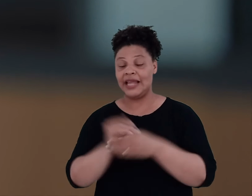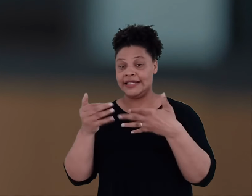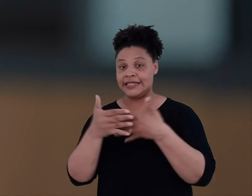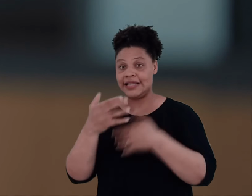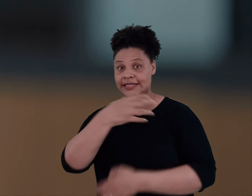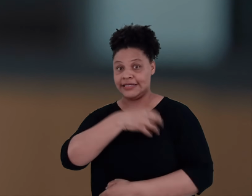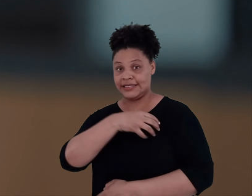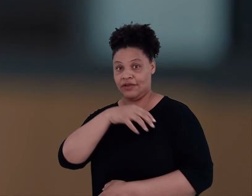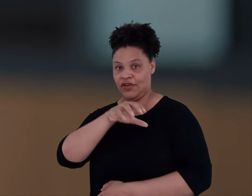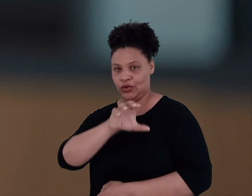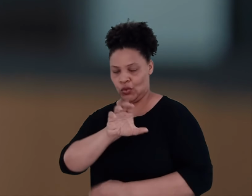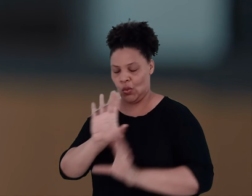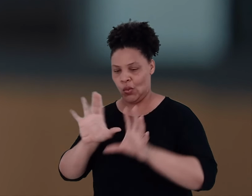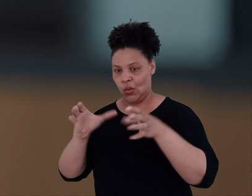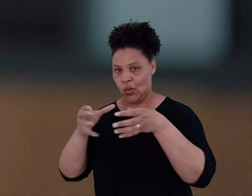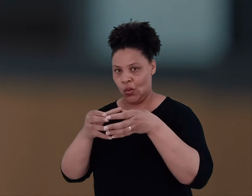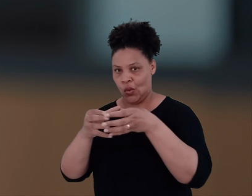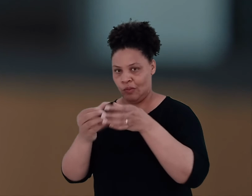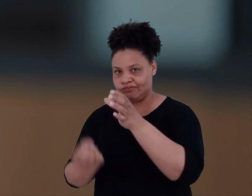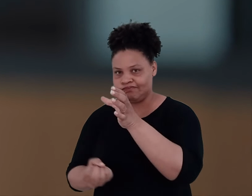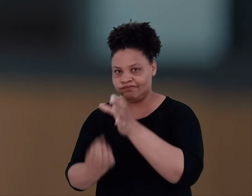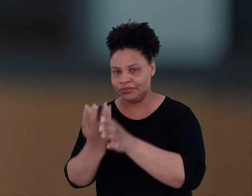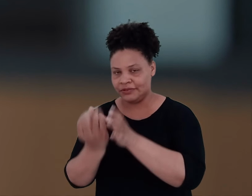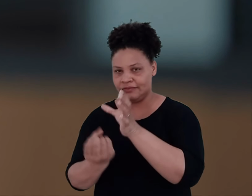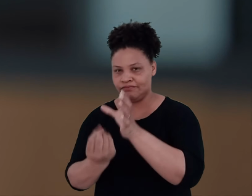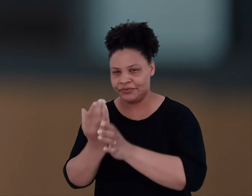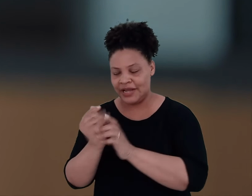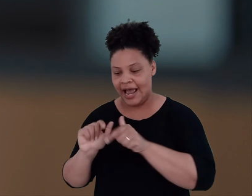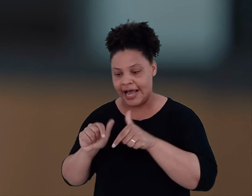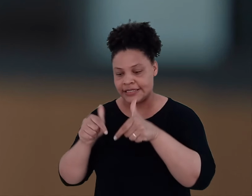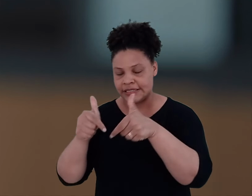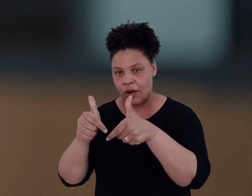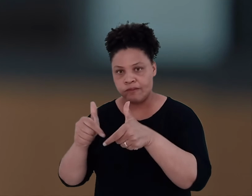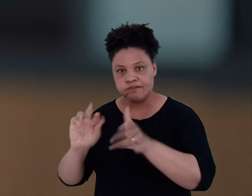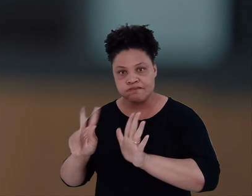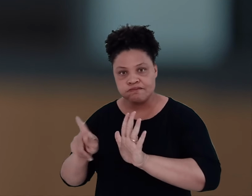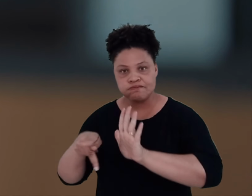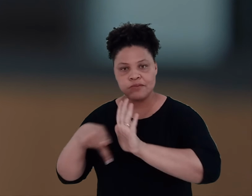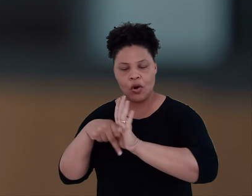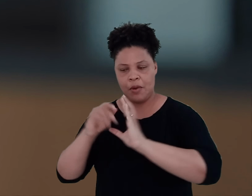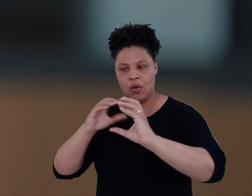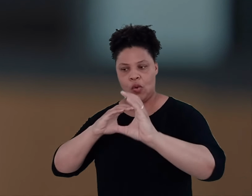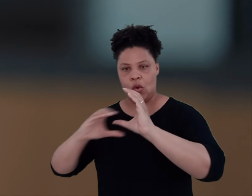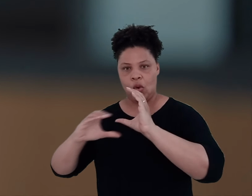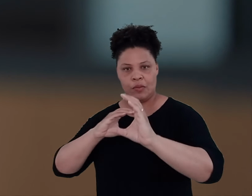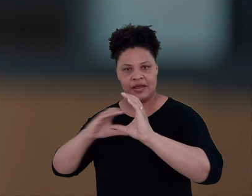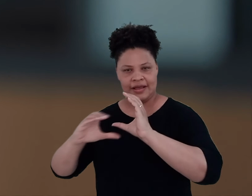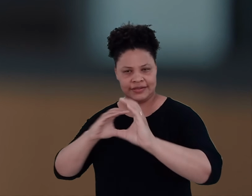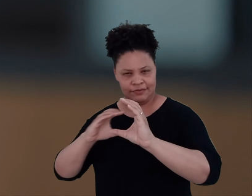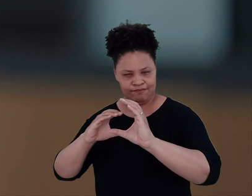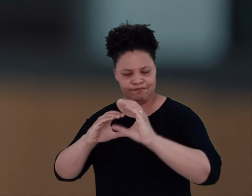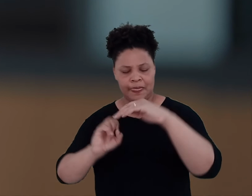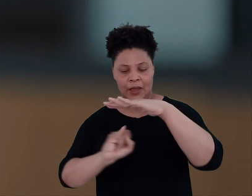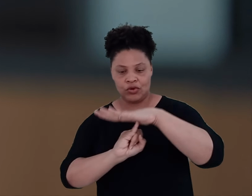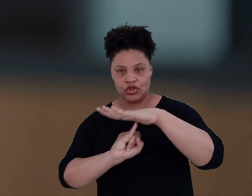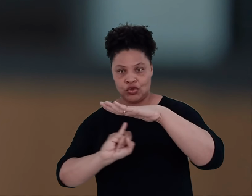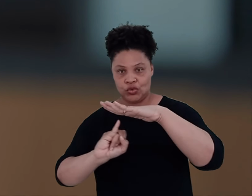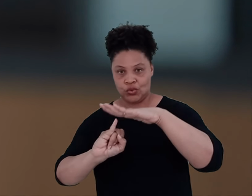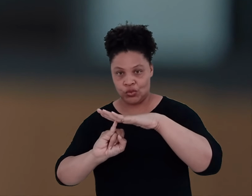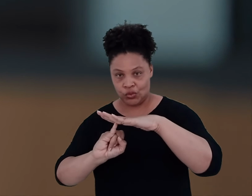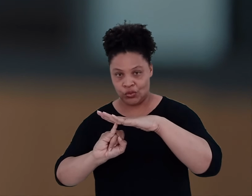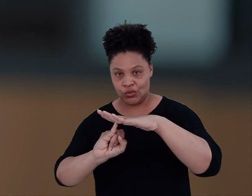grupo de comunicadores fundou uma organização que propõe uma ação concreta de inclusão na comunicação. O Instituto Mídia